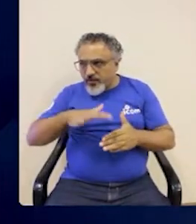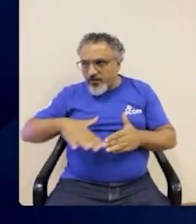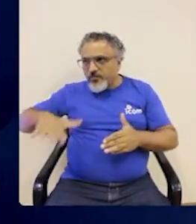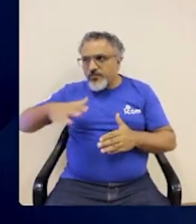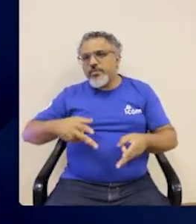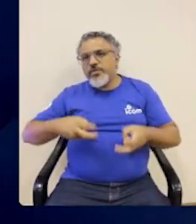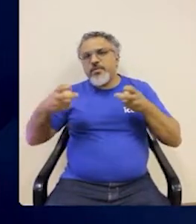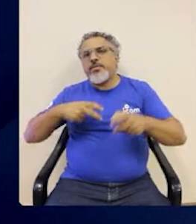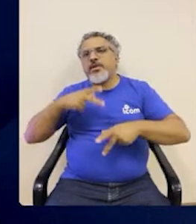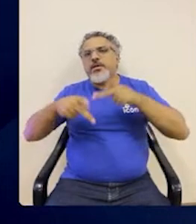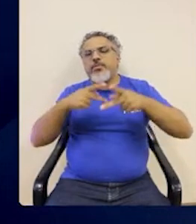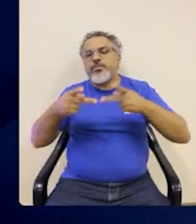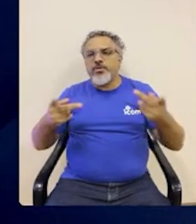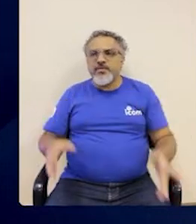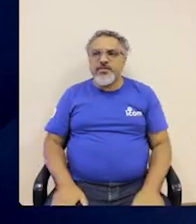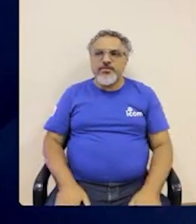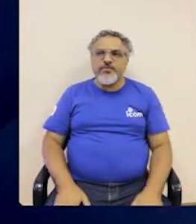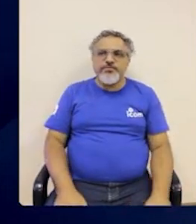população.